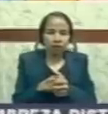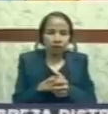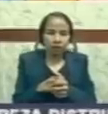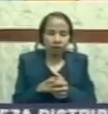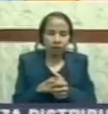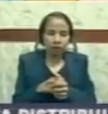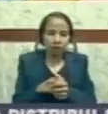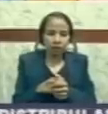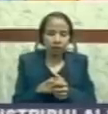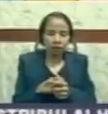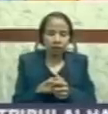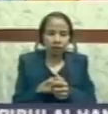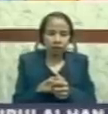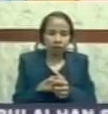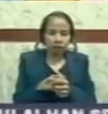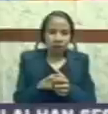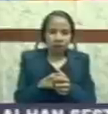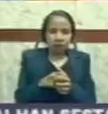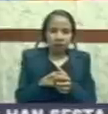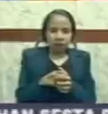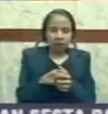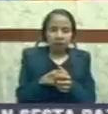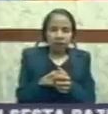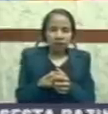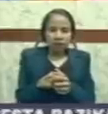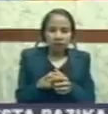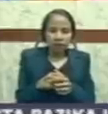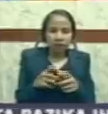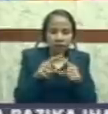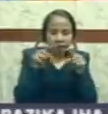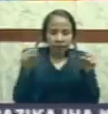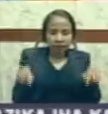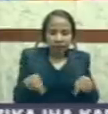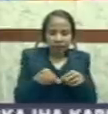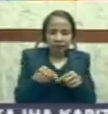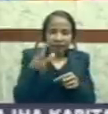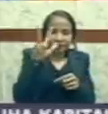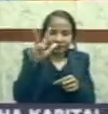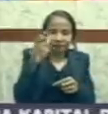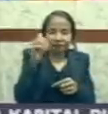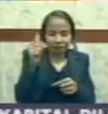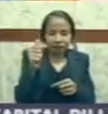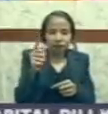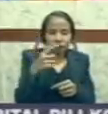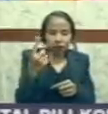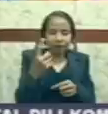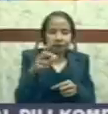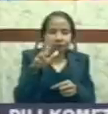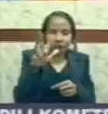Só que na minha denominação tabela, né, 3A roto, mas